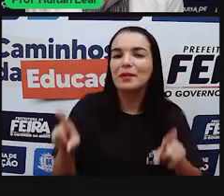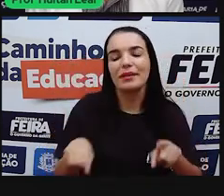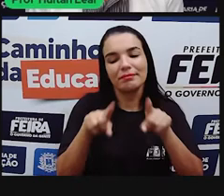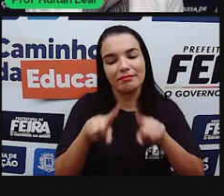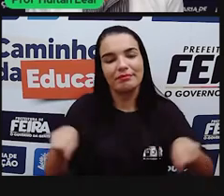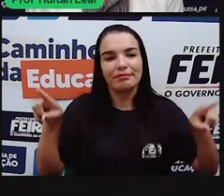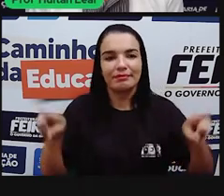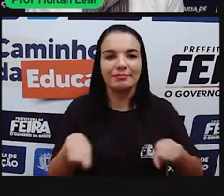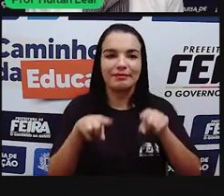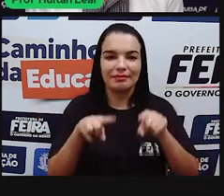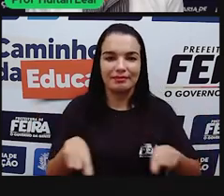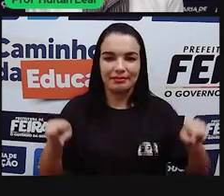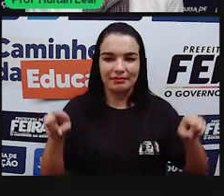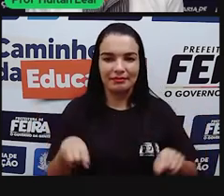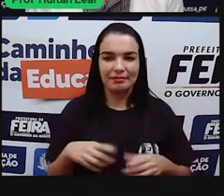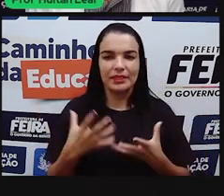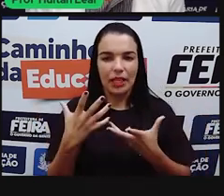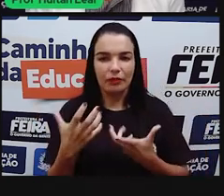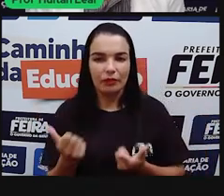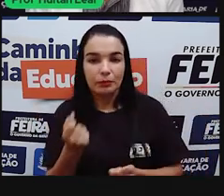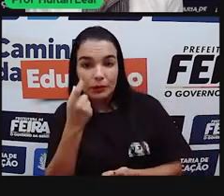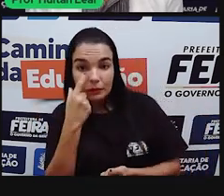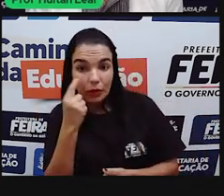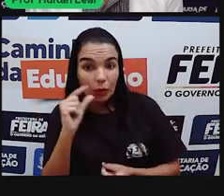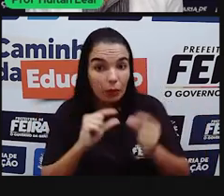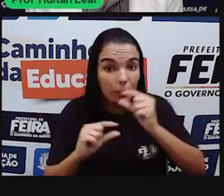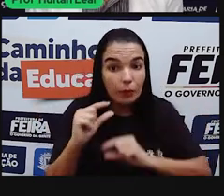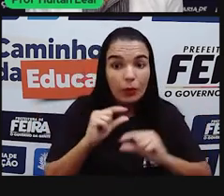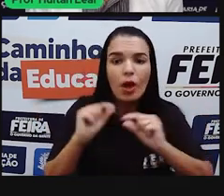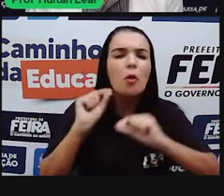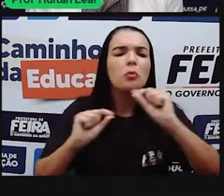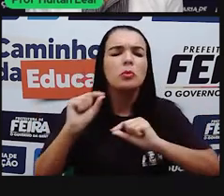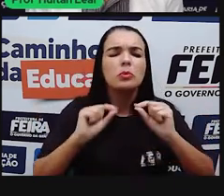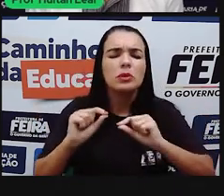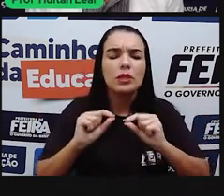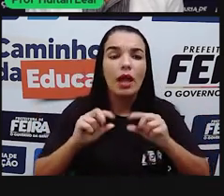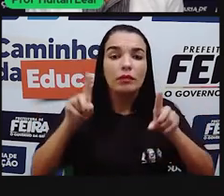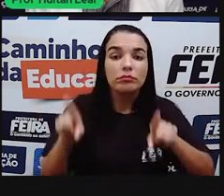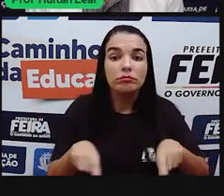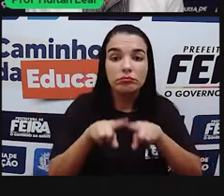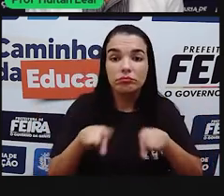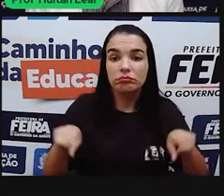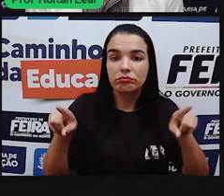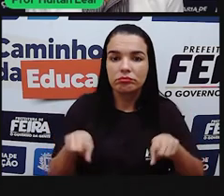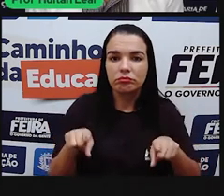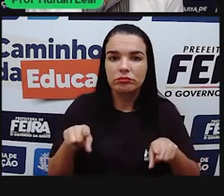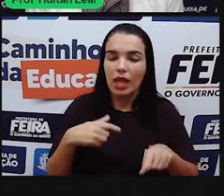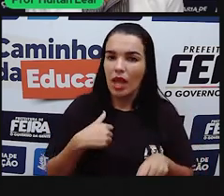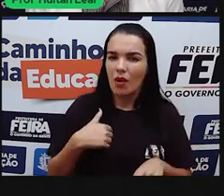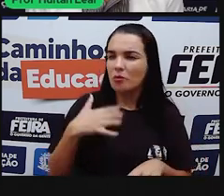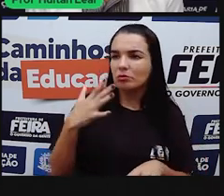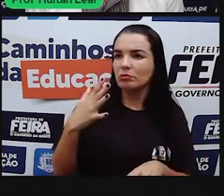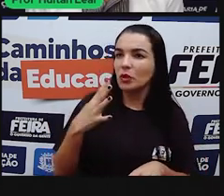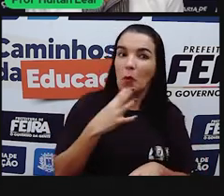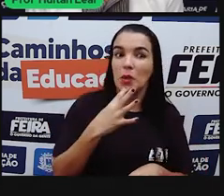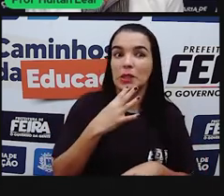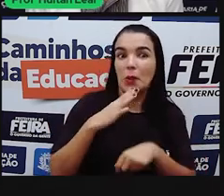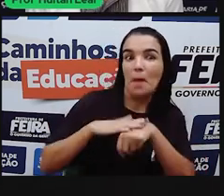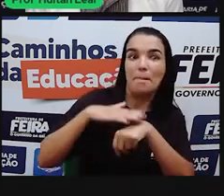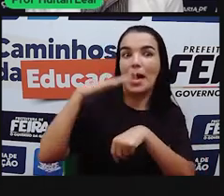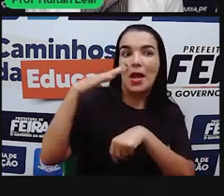na canção. Vamos ver um pouquinho o que é a canção. Não sou nenhum expert no assunto, mas